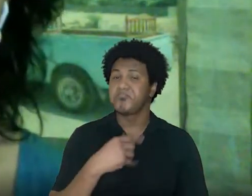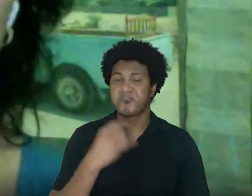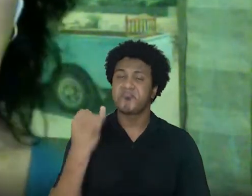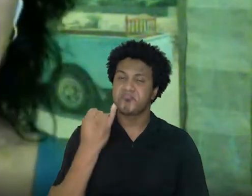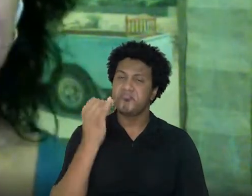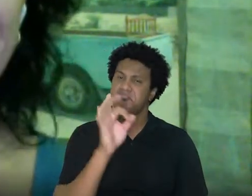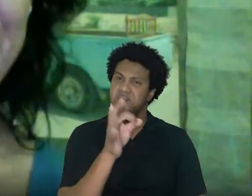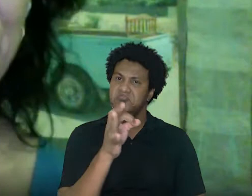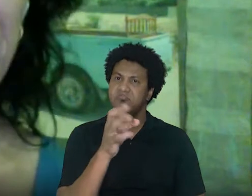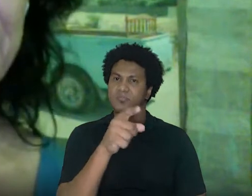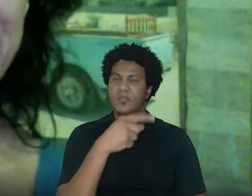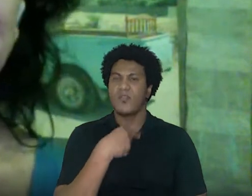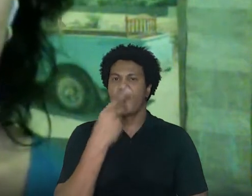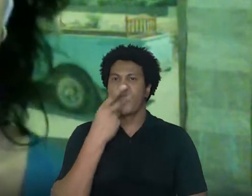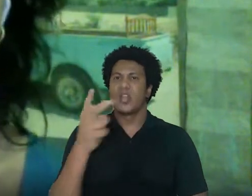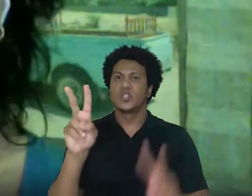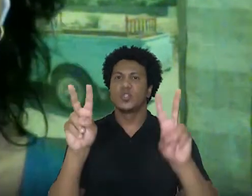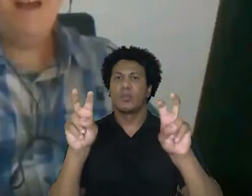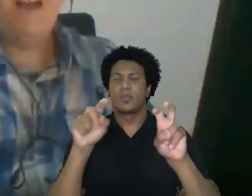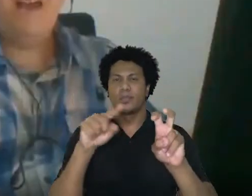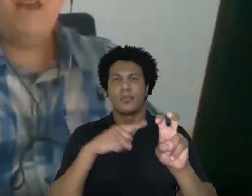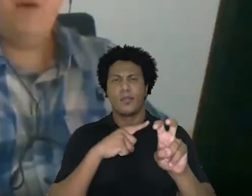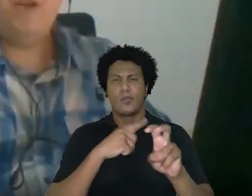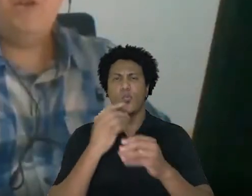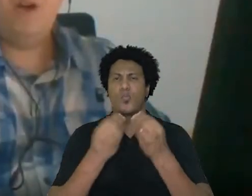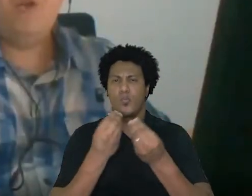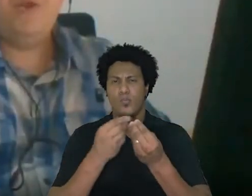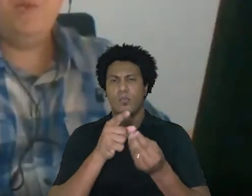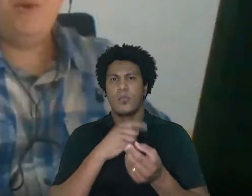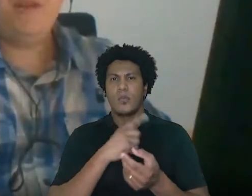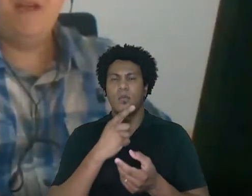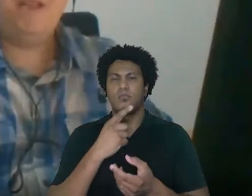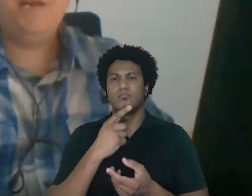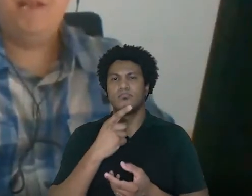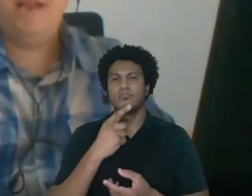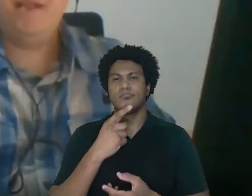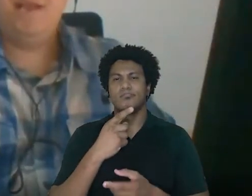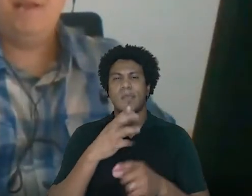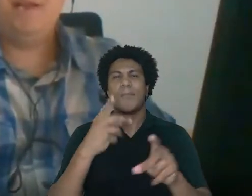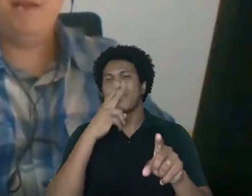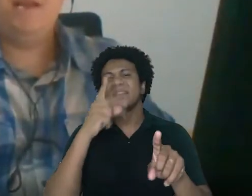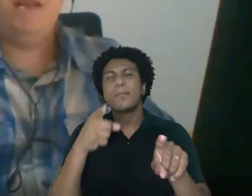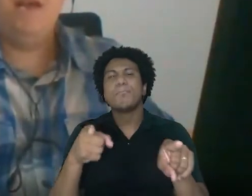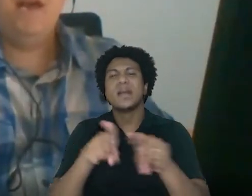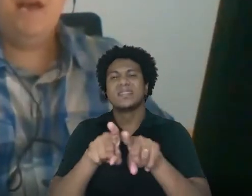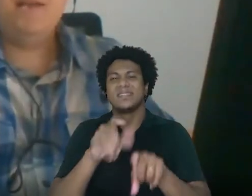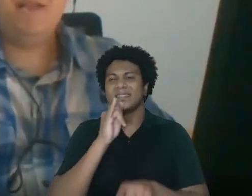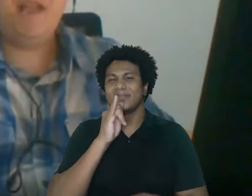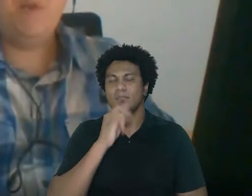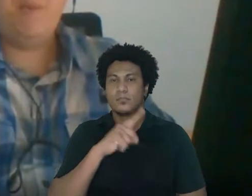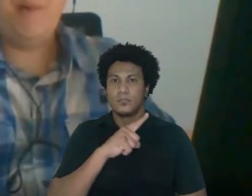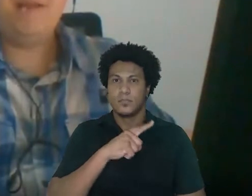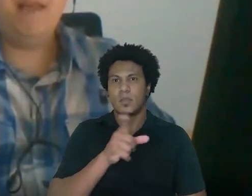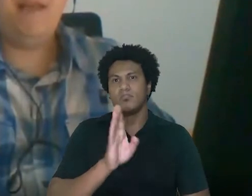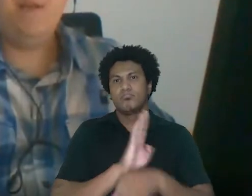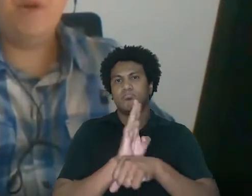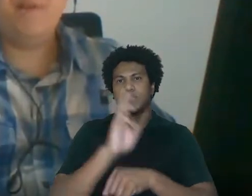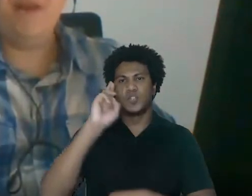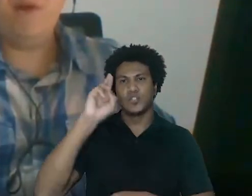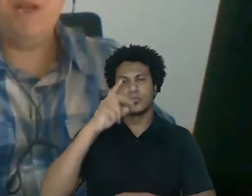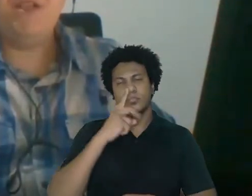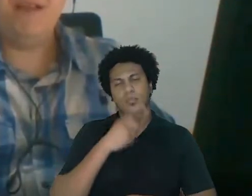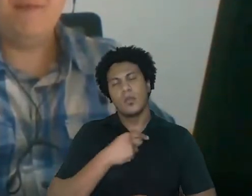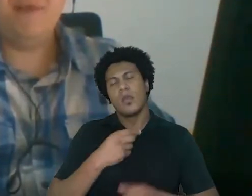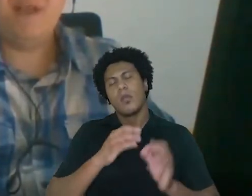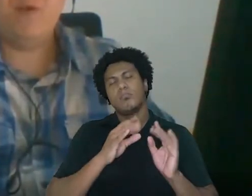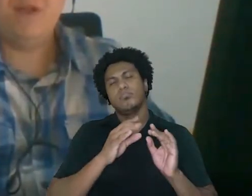contrário, acomoda os espaços, eu acho. Eu acho muito importante isso que você está dizendo, assim, que existe aí uma parceria, porque também